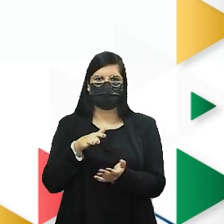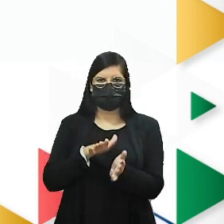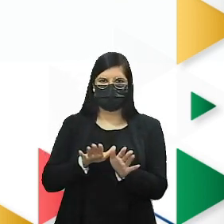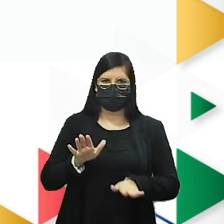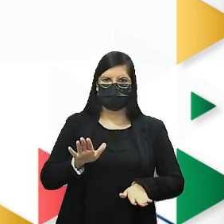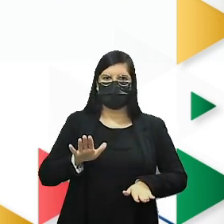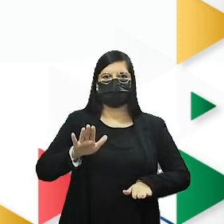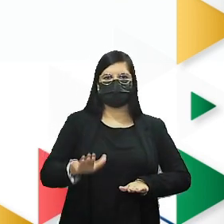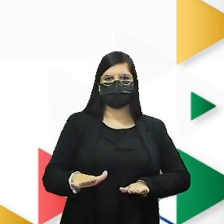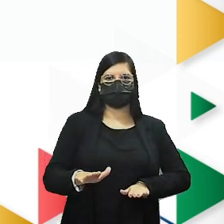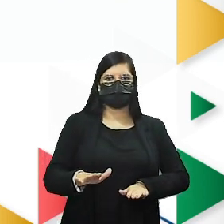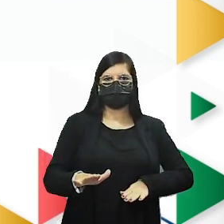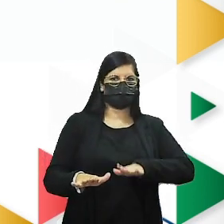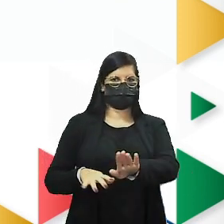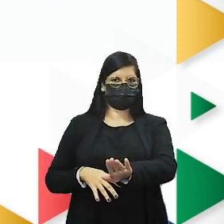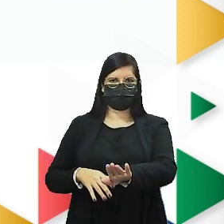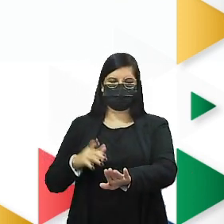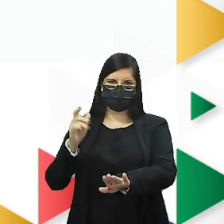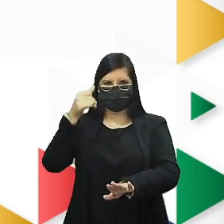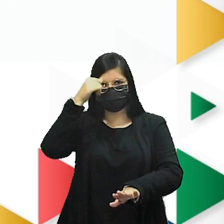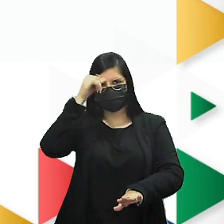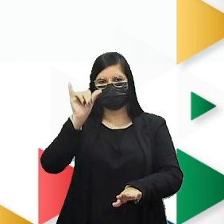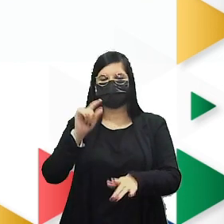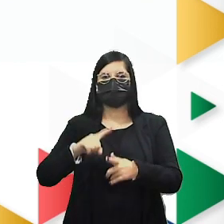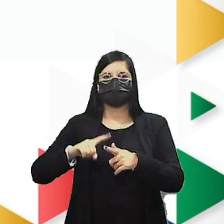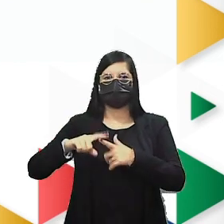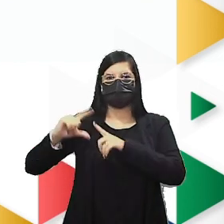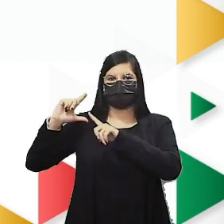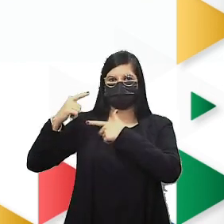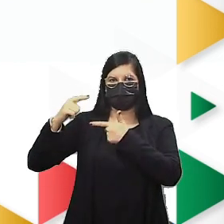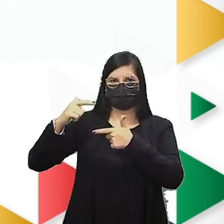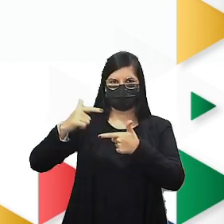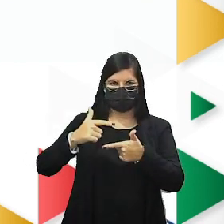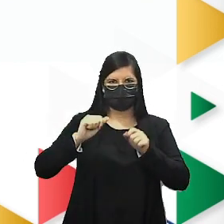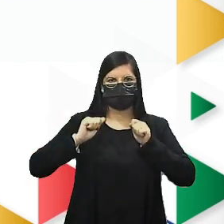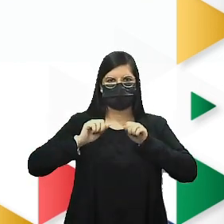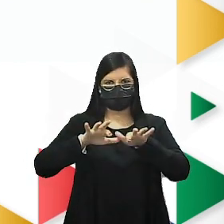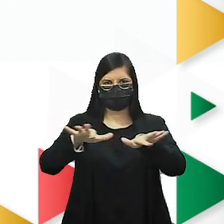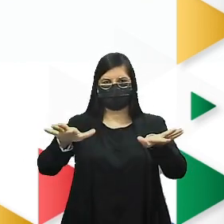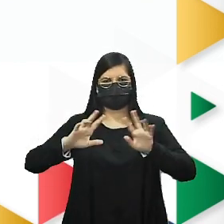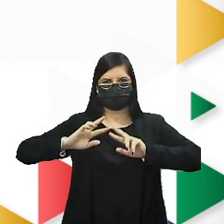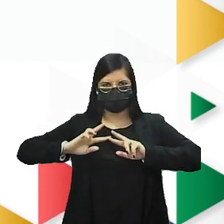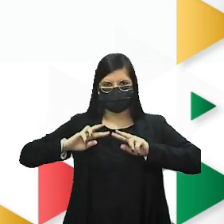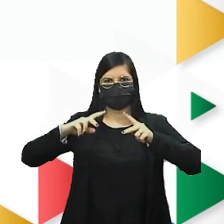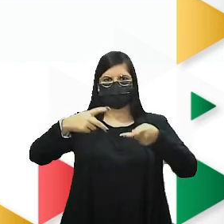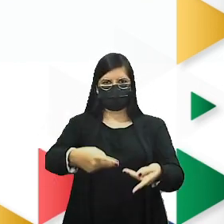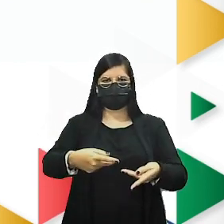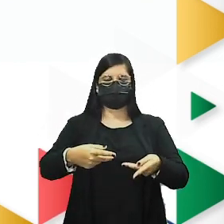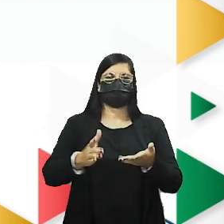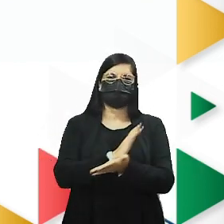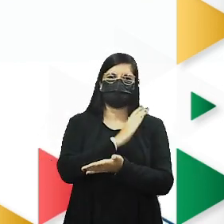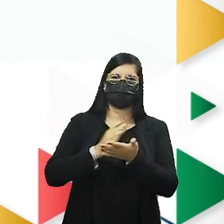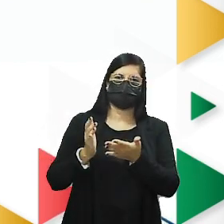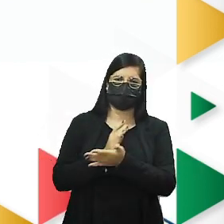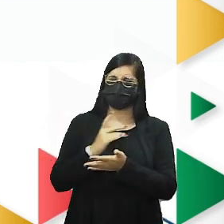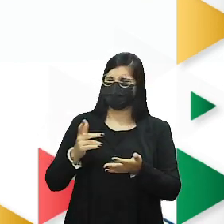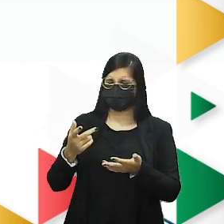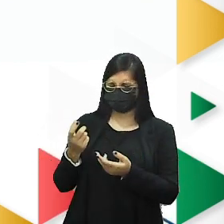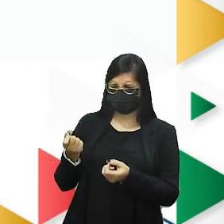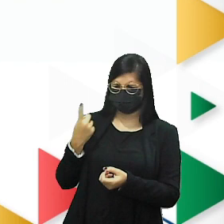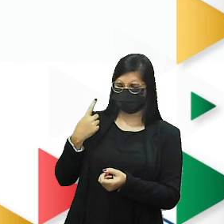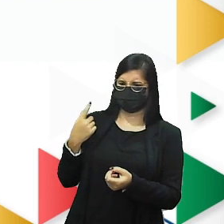Tem essas coisas que vai passando costumes de geração. Às vezes não tem fundamento nenhum, como tem gente que fala